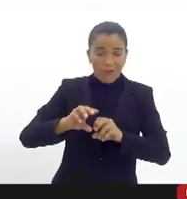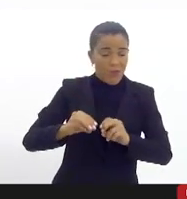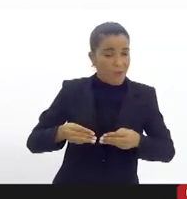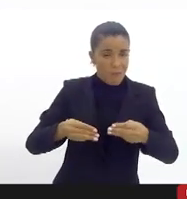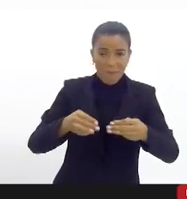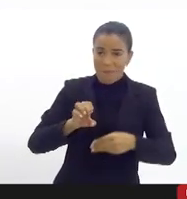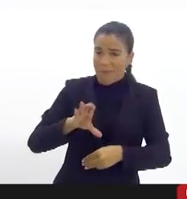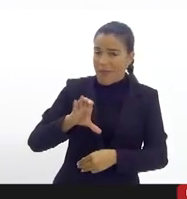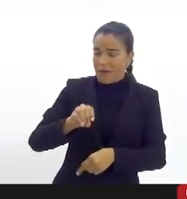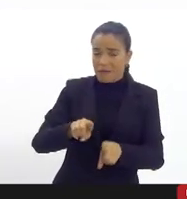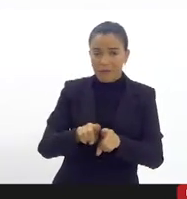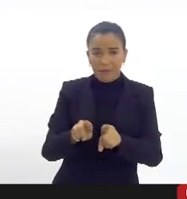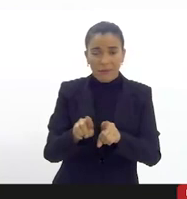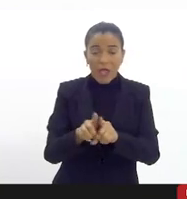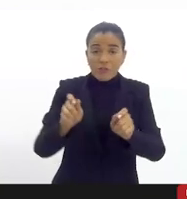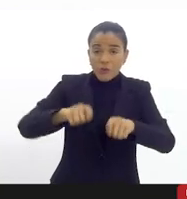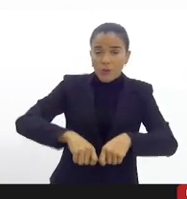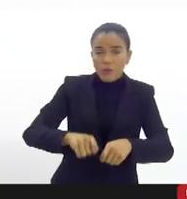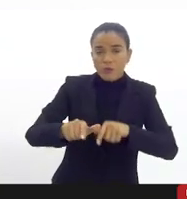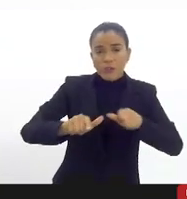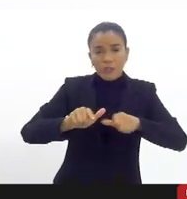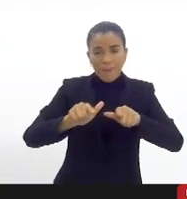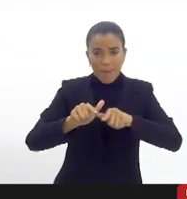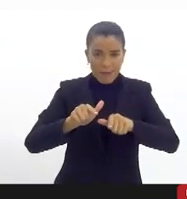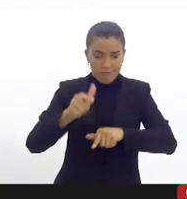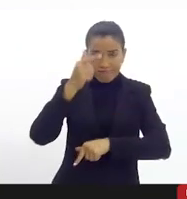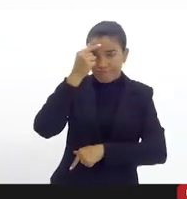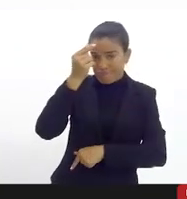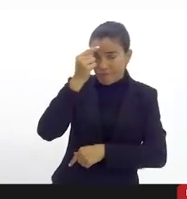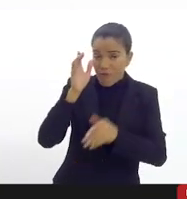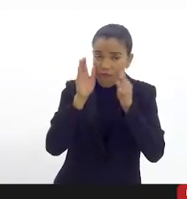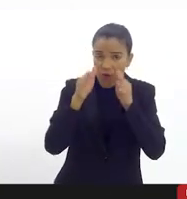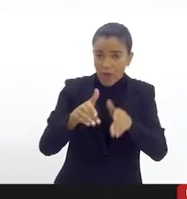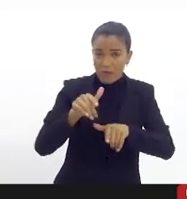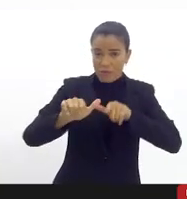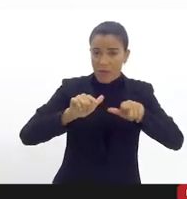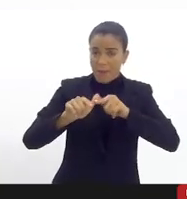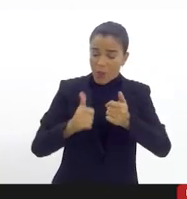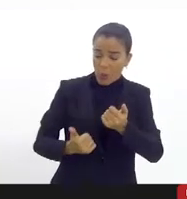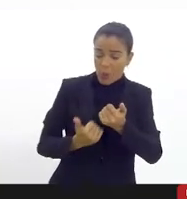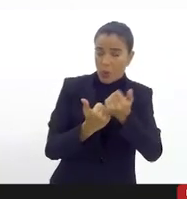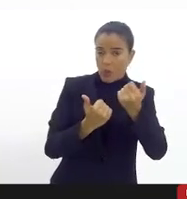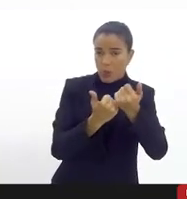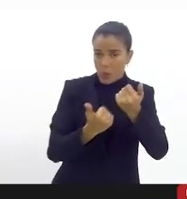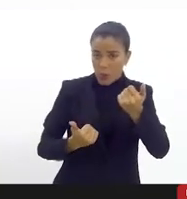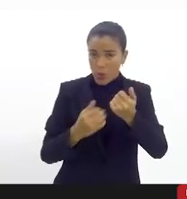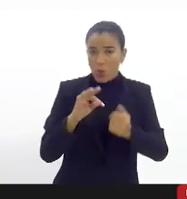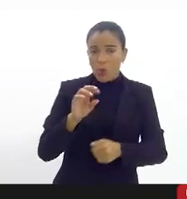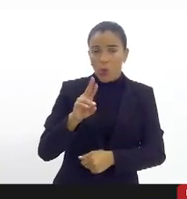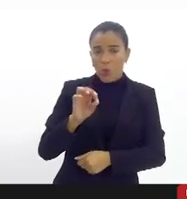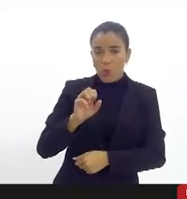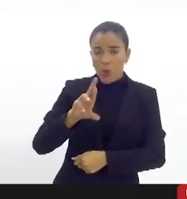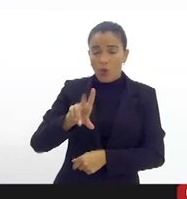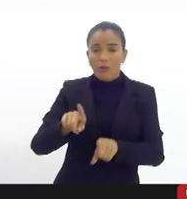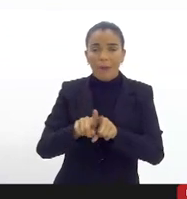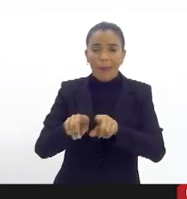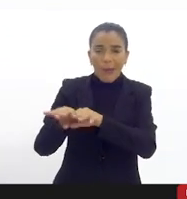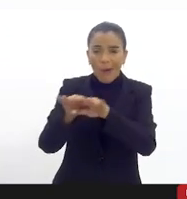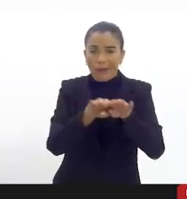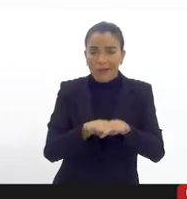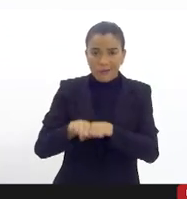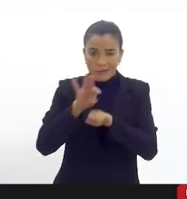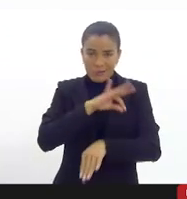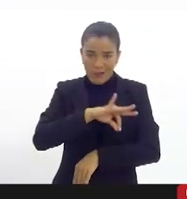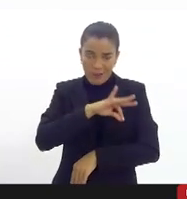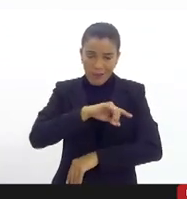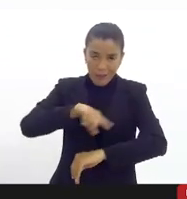Estadual sobre as relações e condições de trabalho do magistério de hoje Sobretudo focando o trabalho de tutores a regulamentação da paridade salarial e da carga